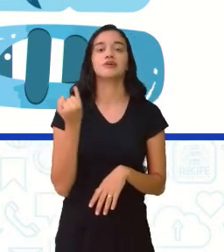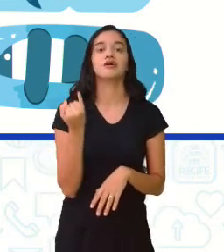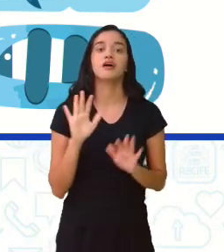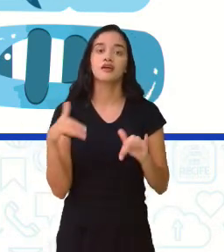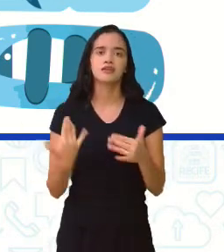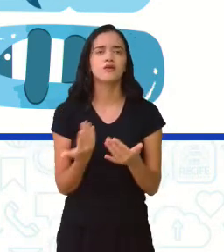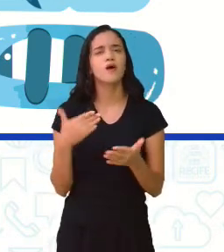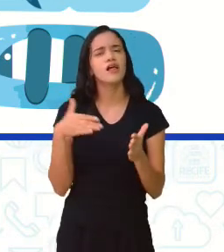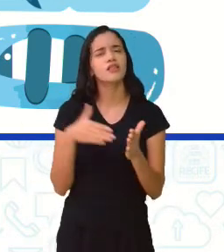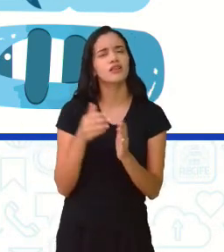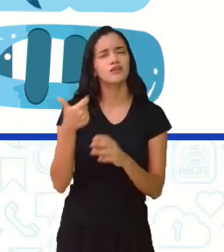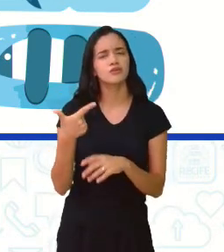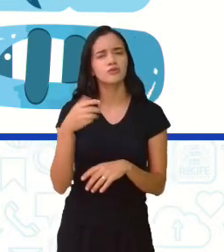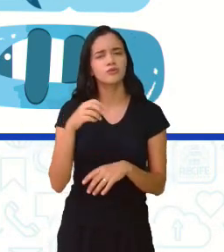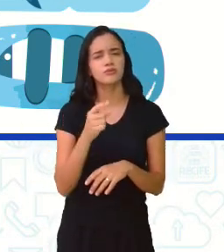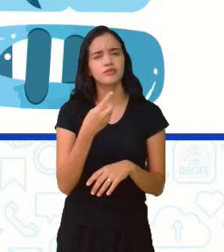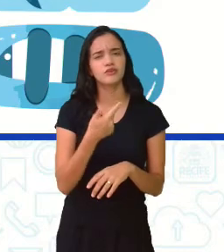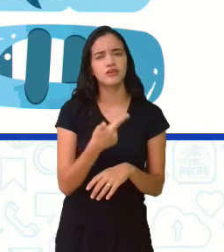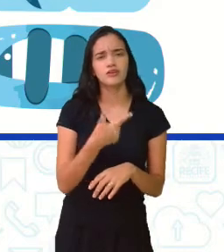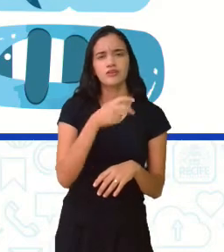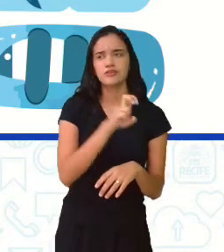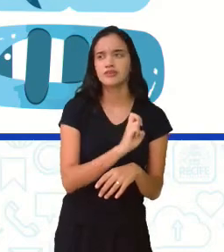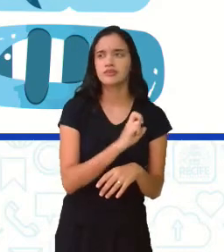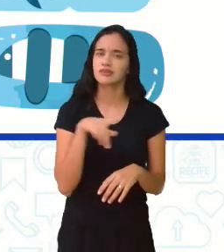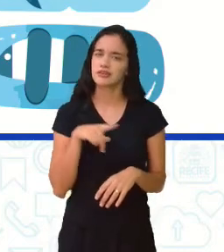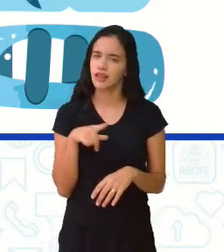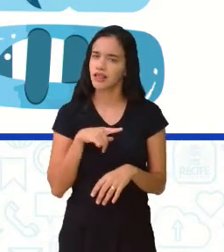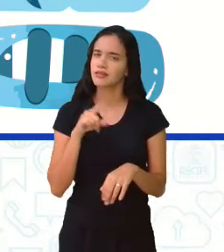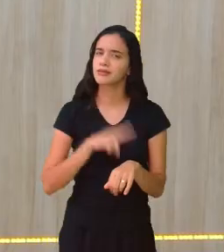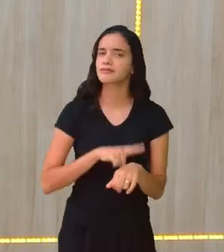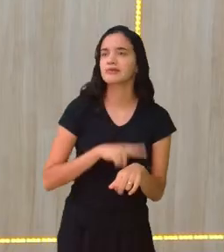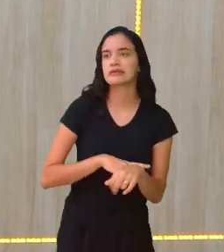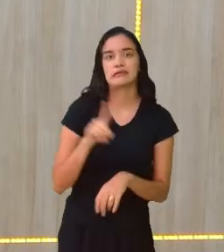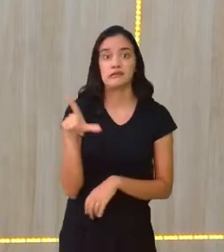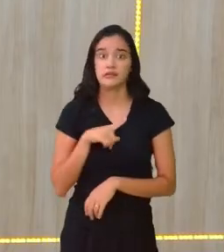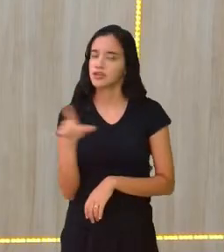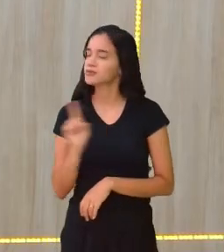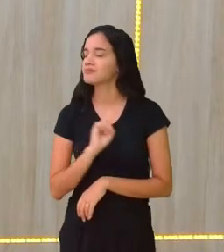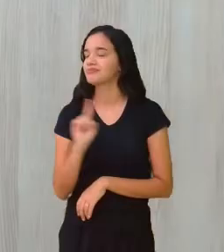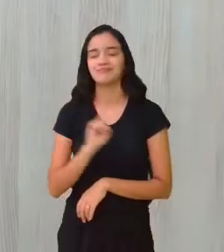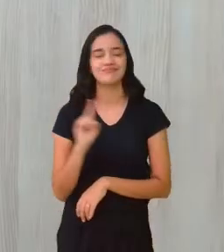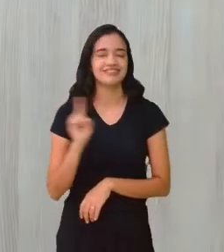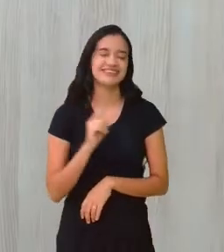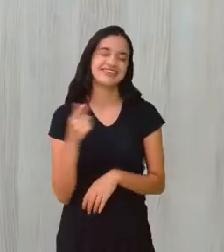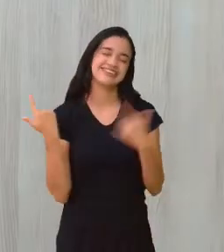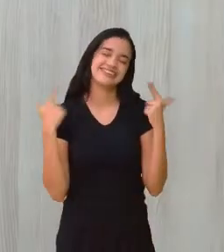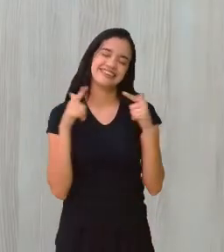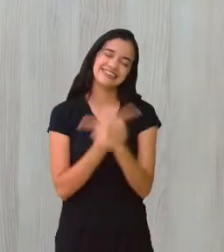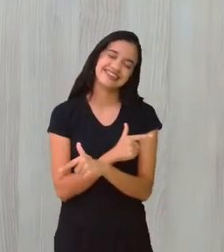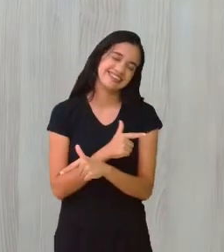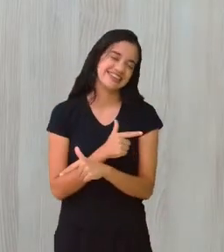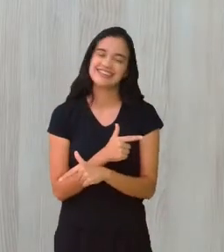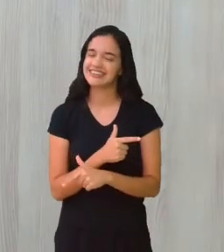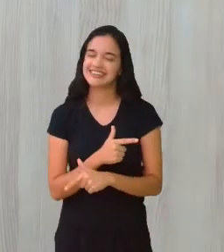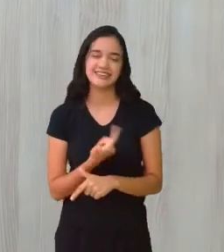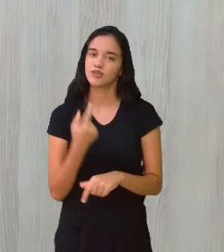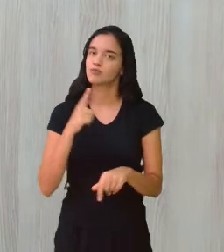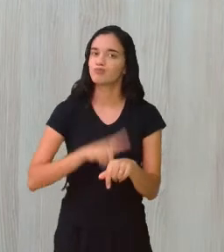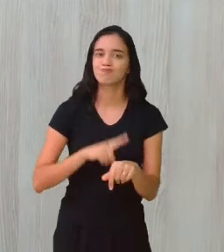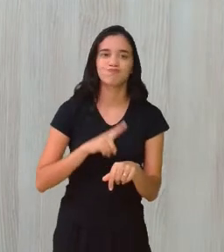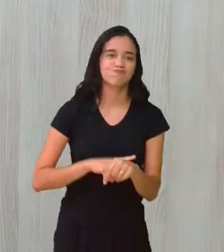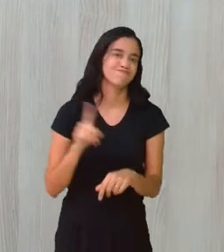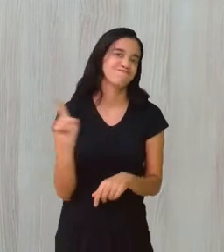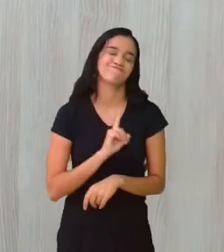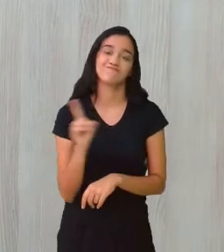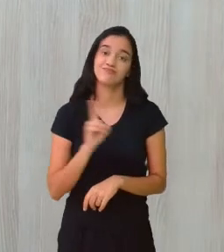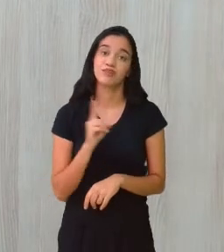até 2025, a gente tem muito tempo, prof? Tem muito não, viu? Não tem muito tempo não. E